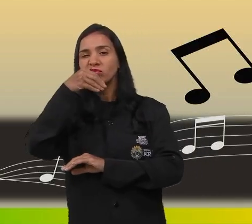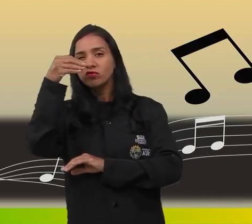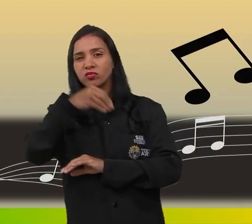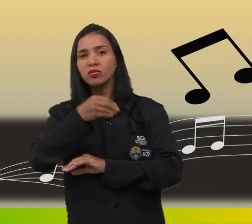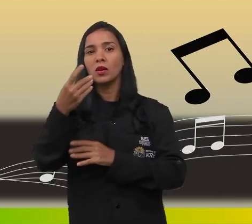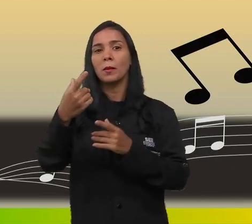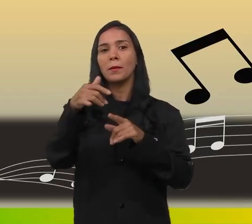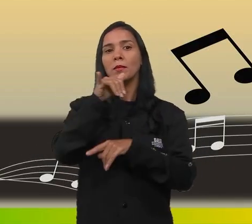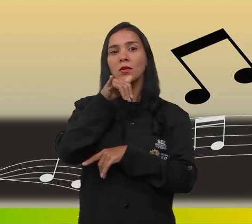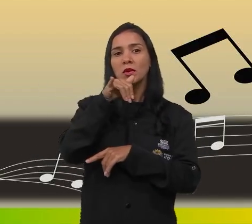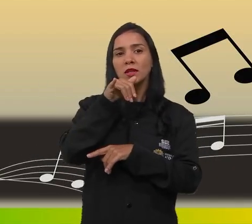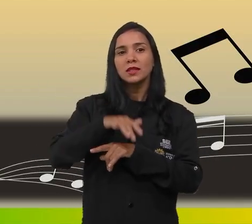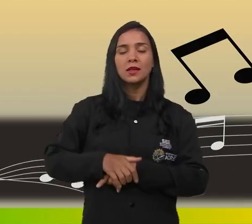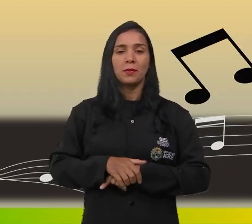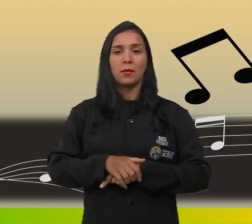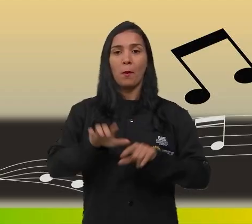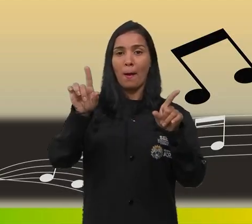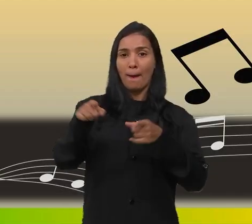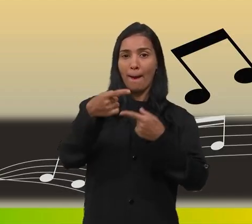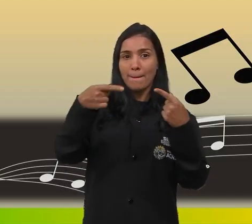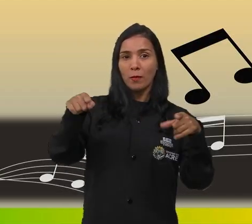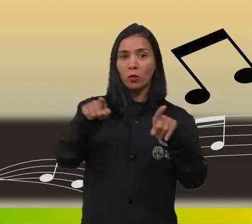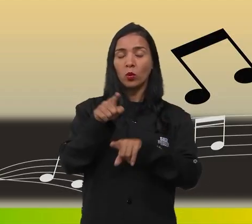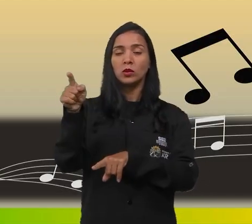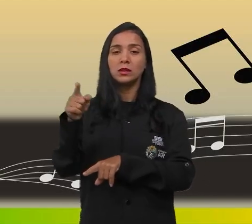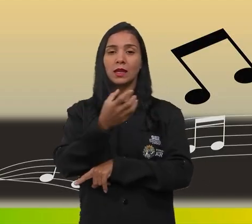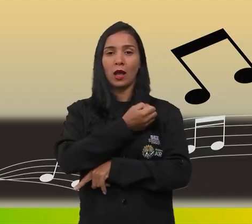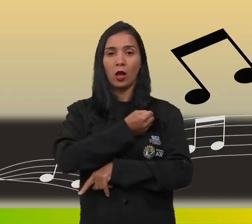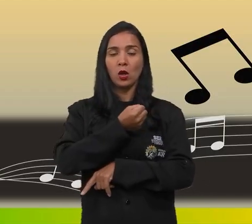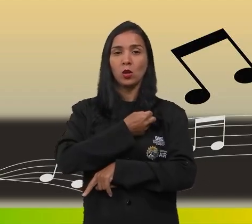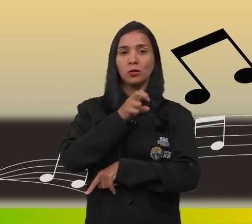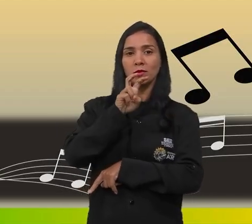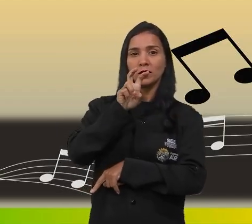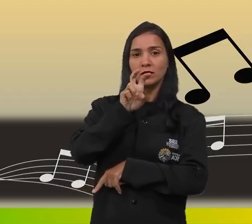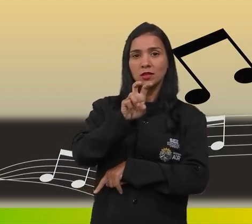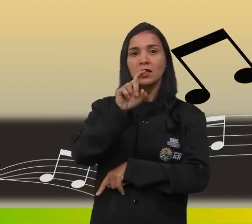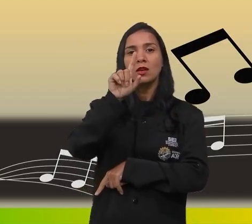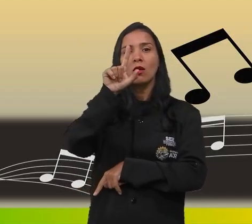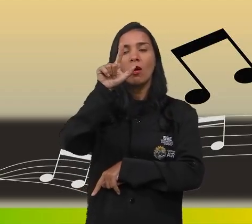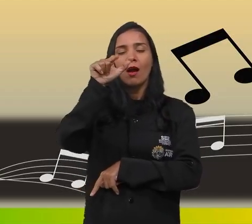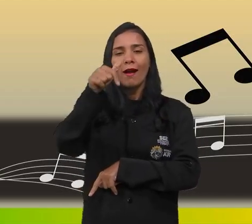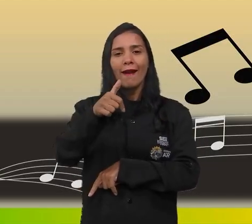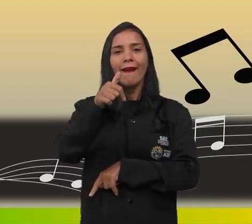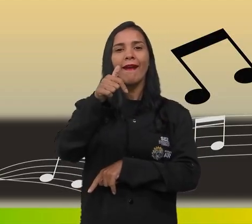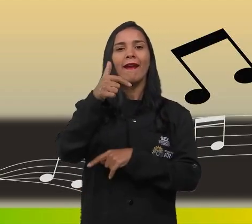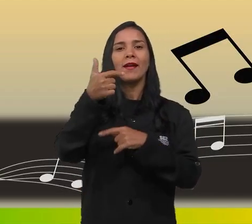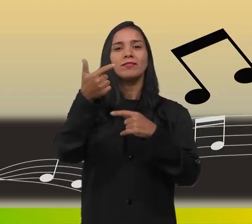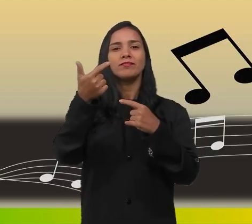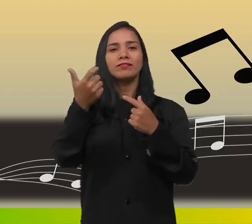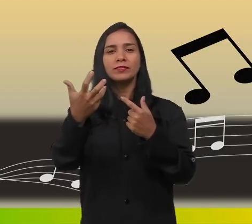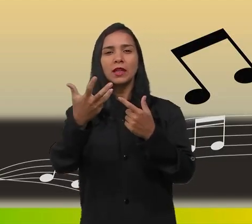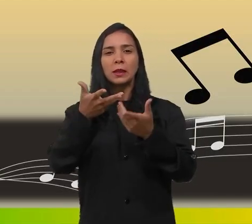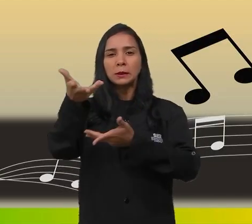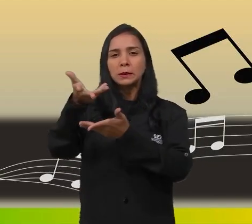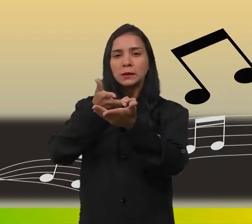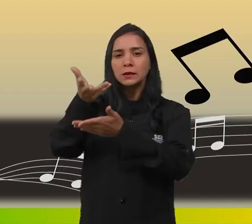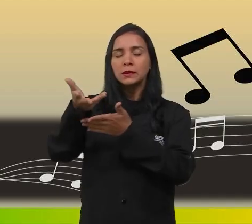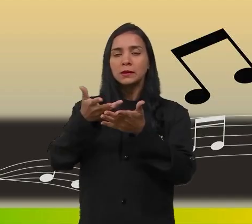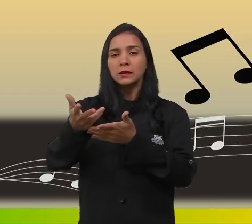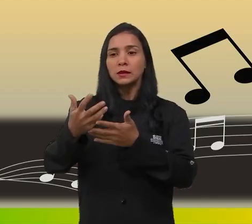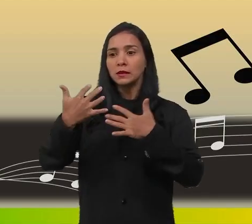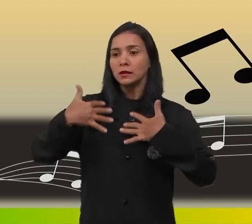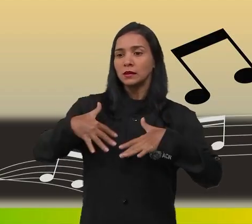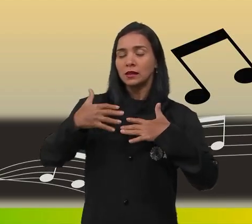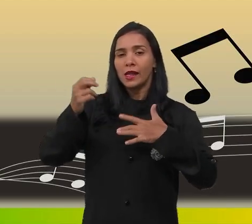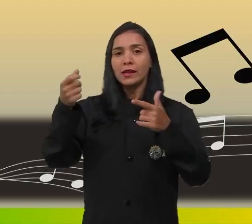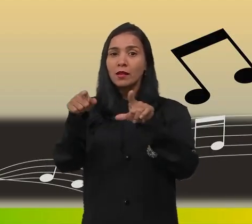de Beethoven constrói tensão e emoção. As nuances dinâmicas são cruciais para a interpretação